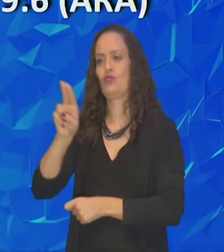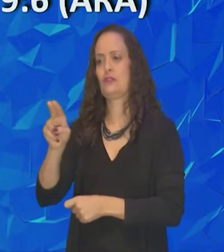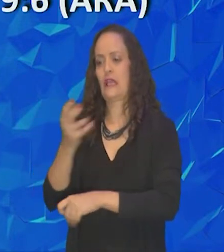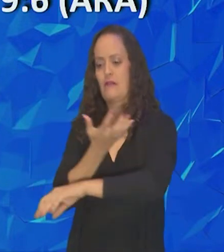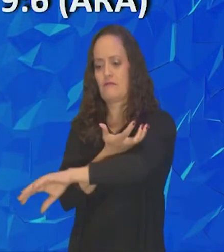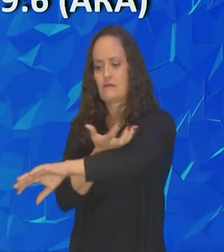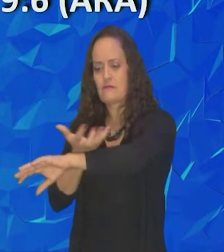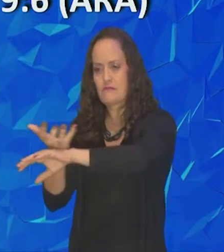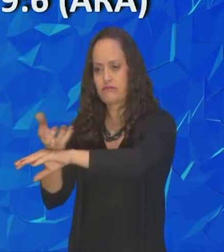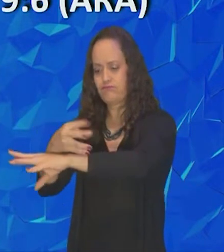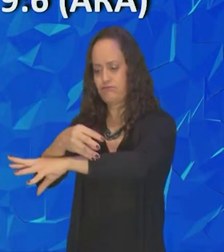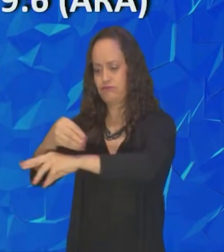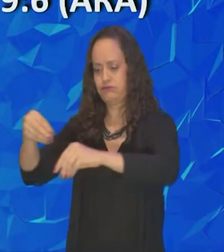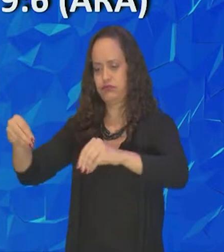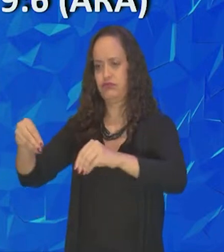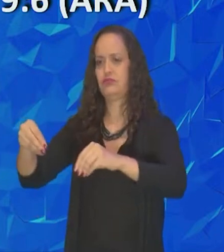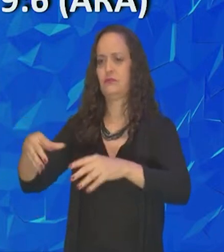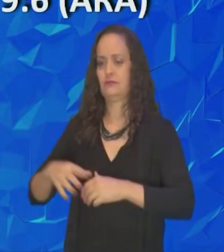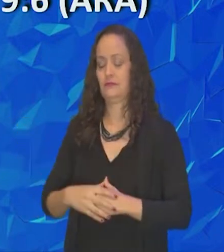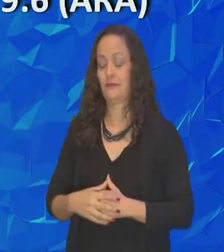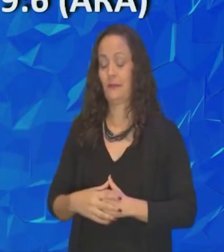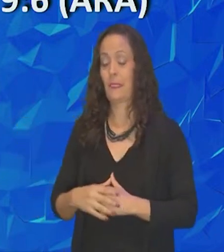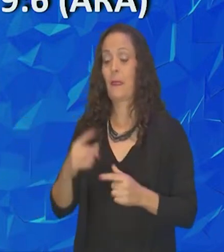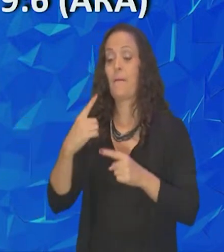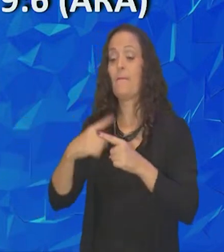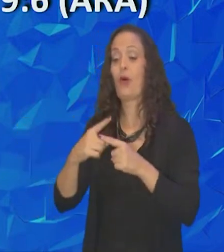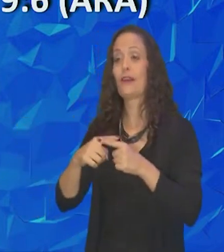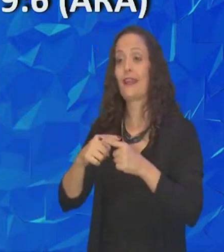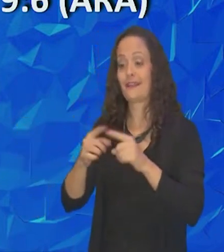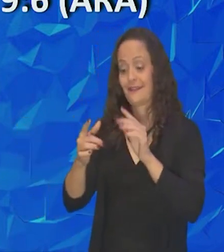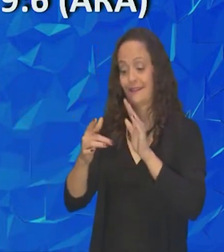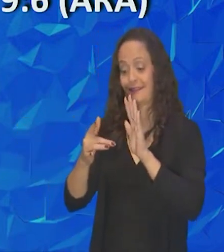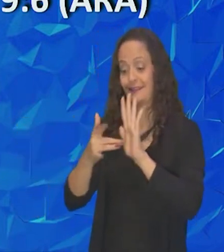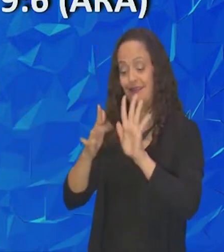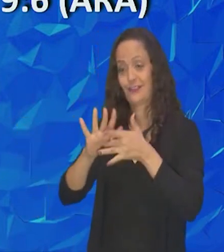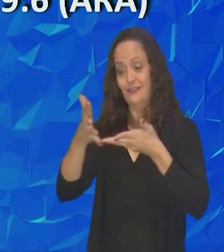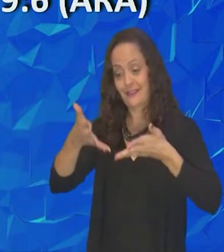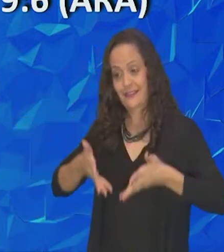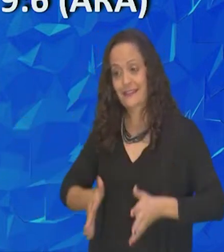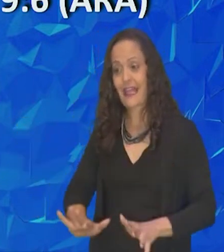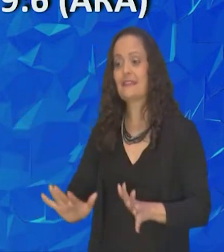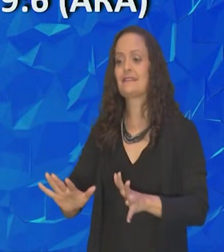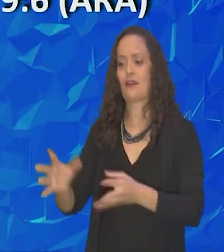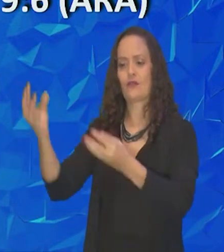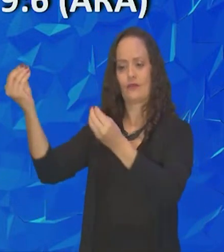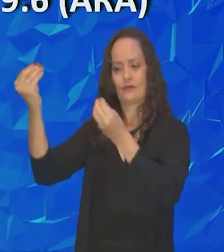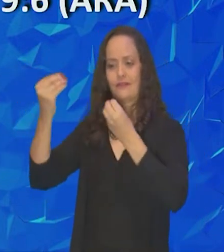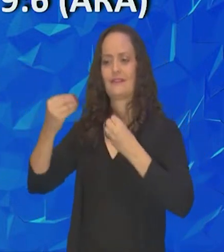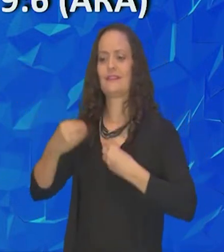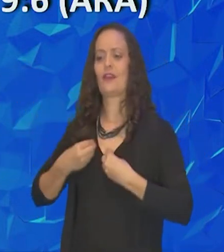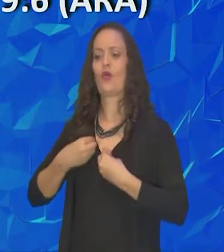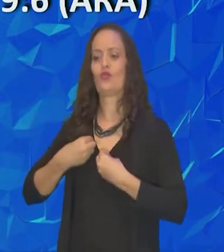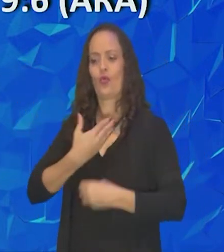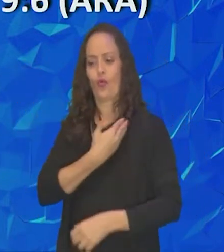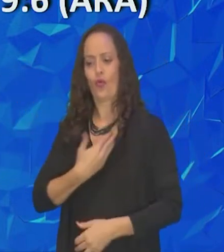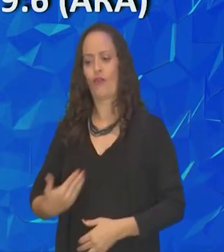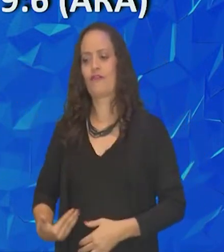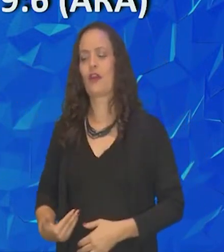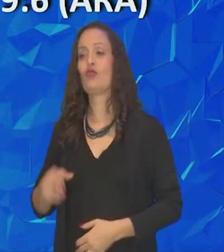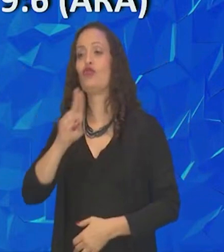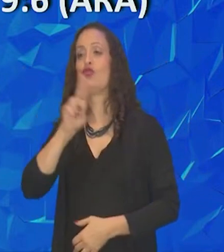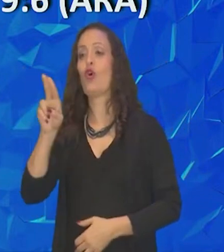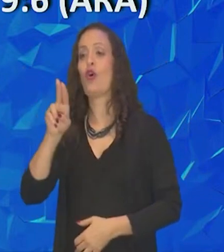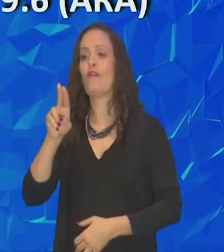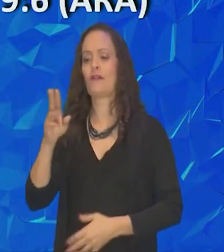Que profecia! Porque um menino nos nasceu, um filho se nos deu, o governo está sobre os seus ombros, o seu nome